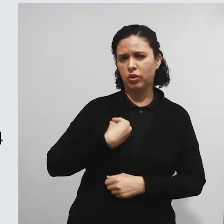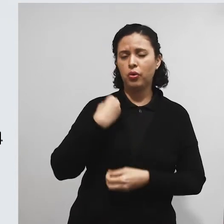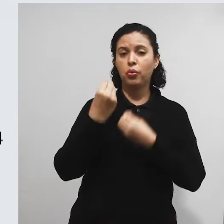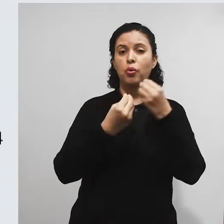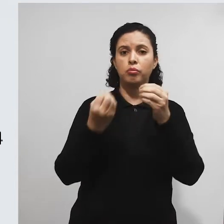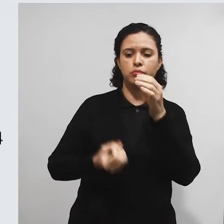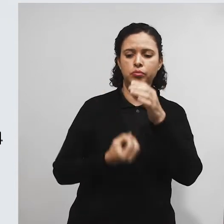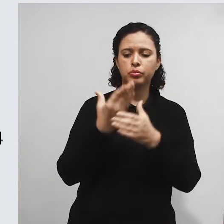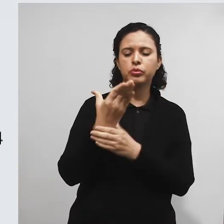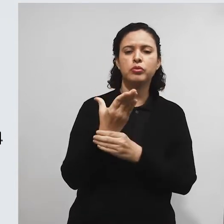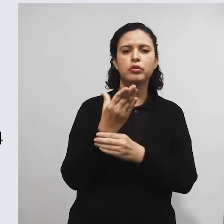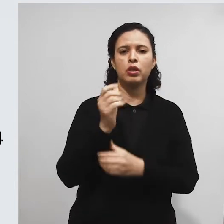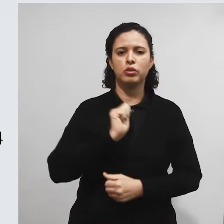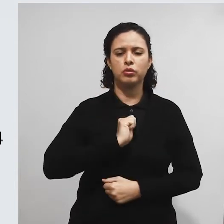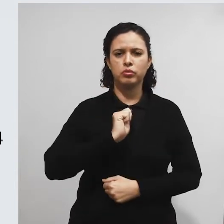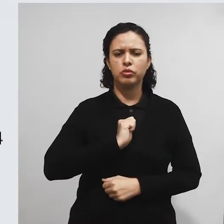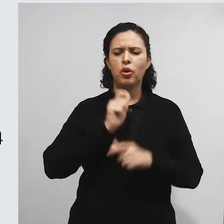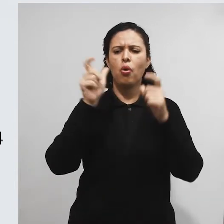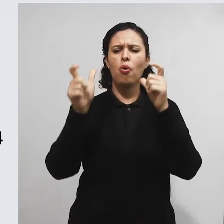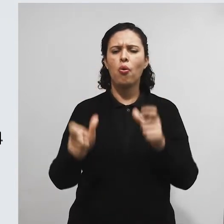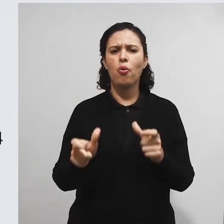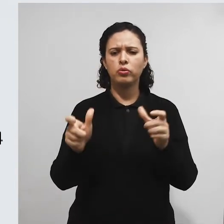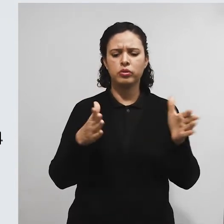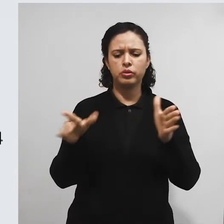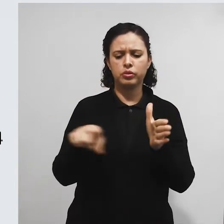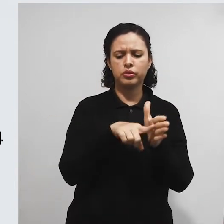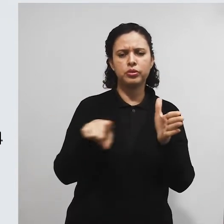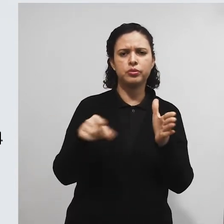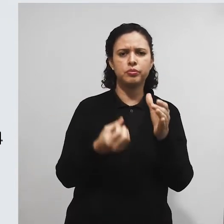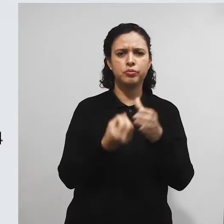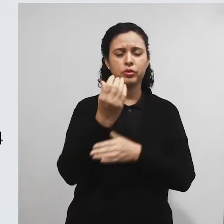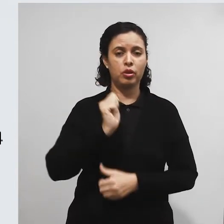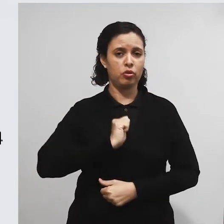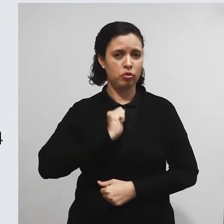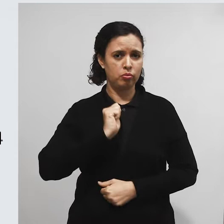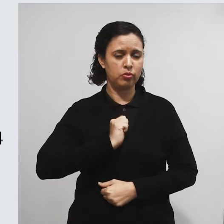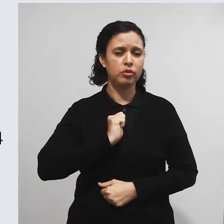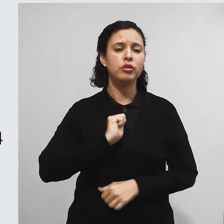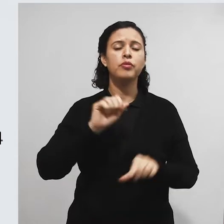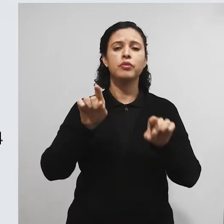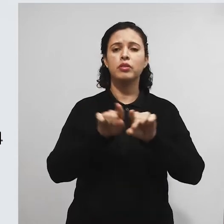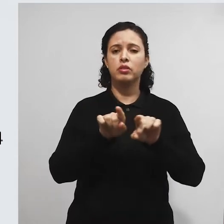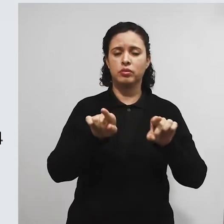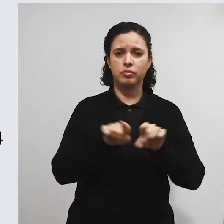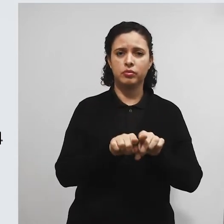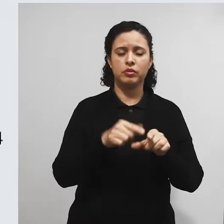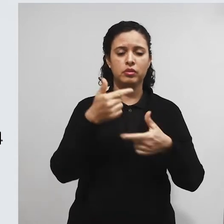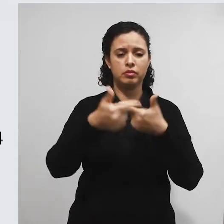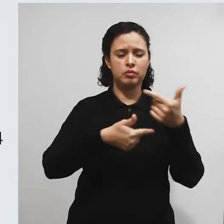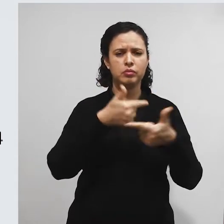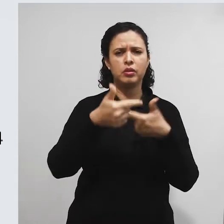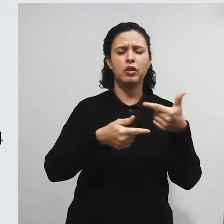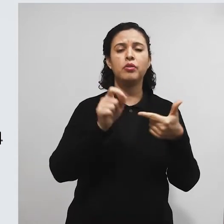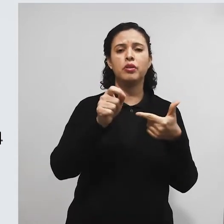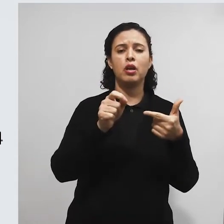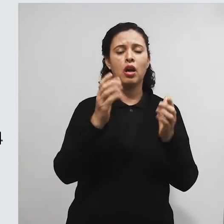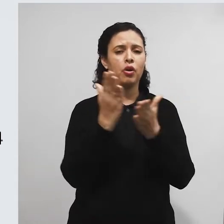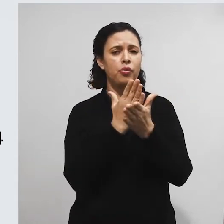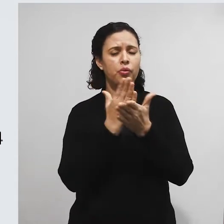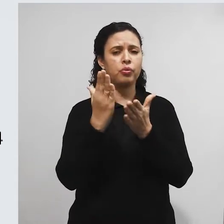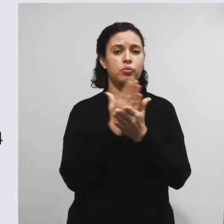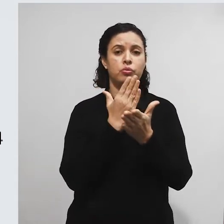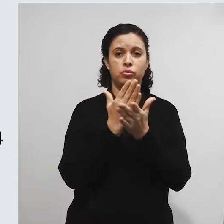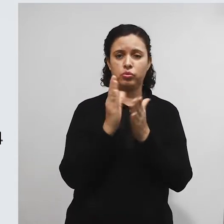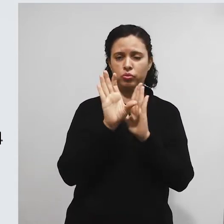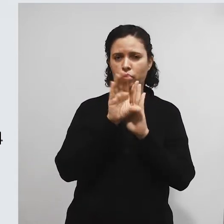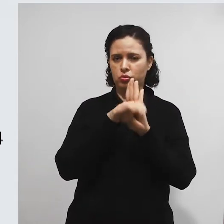como surgiu, quando surgiu, onde surgiu a antropologia, trabalhar um pouco aqui de alguns